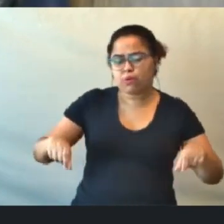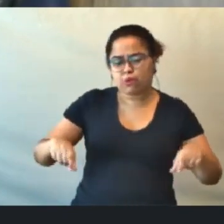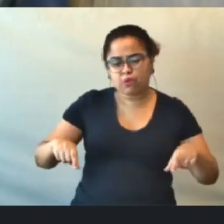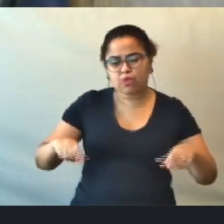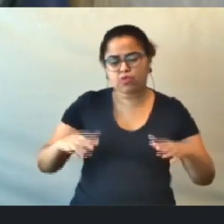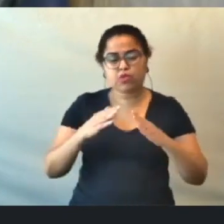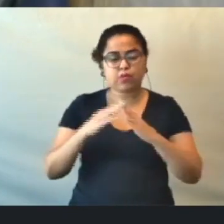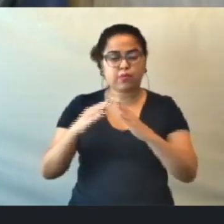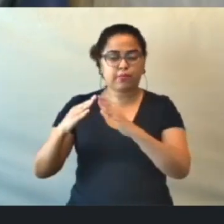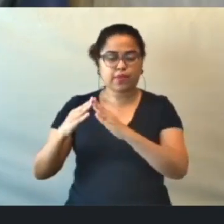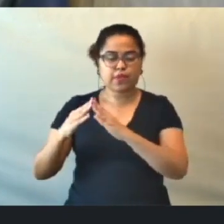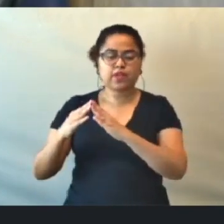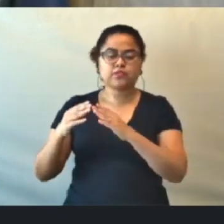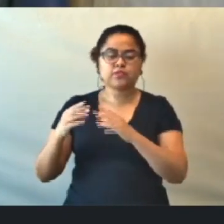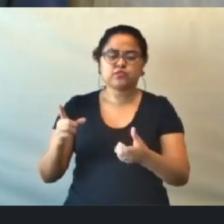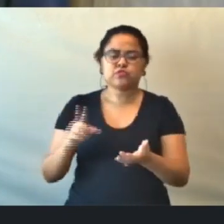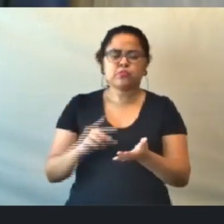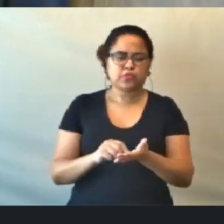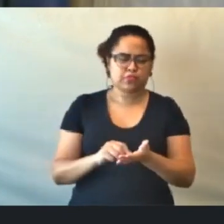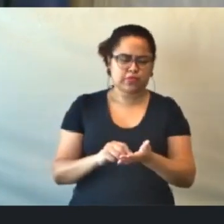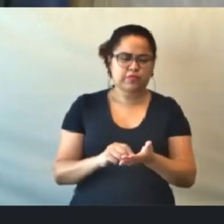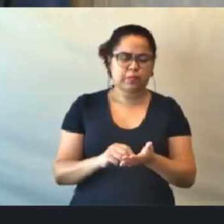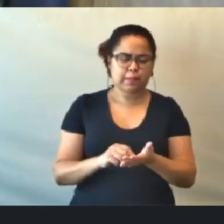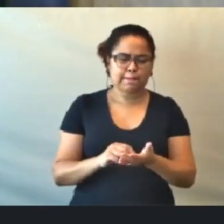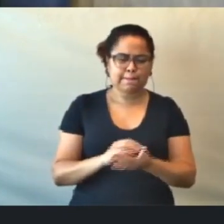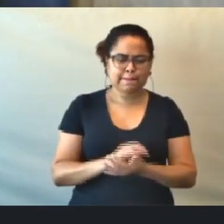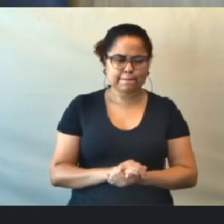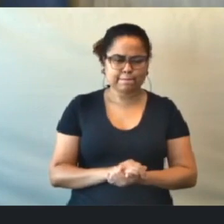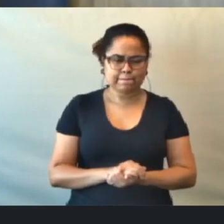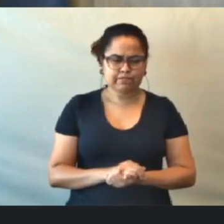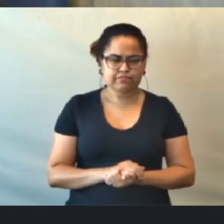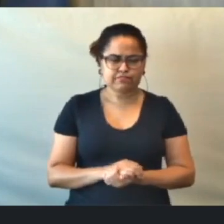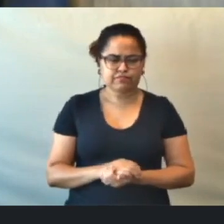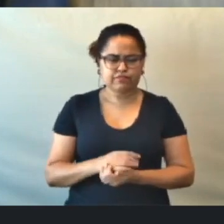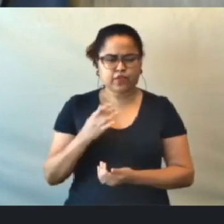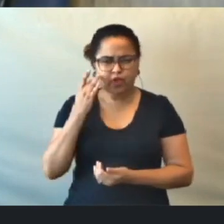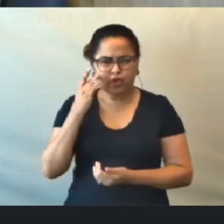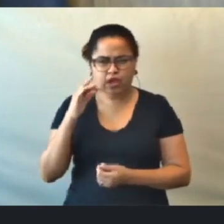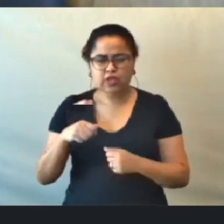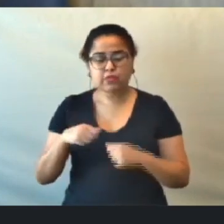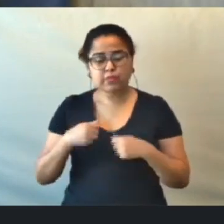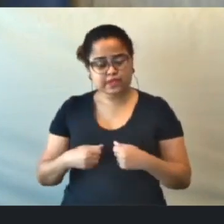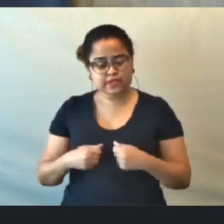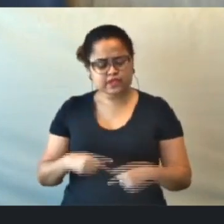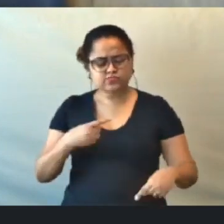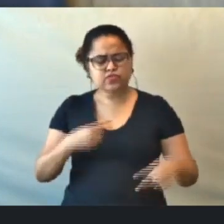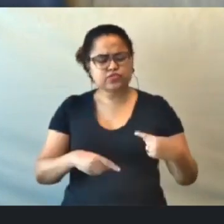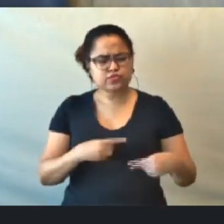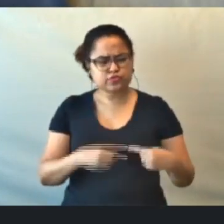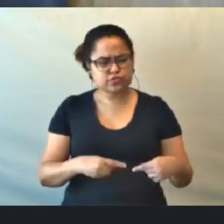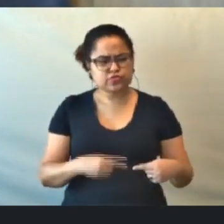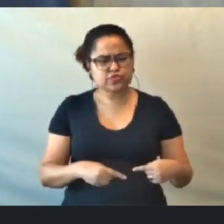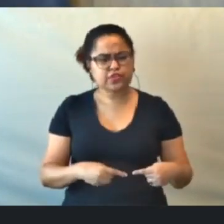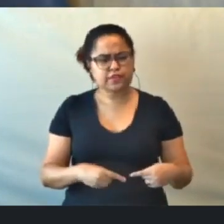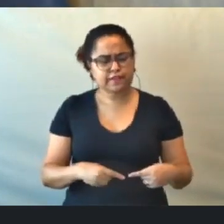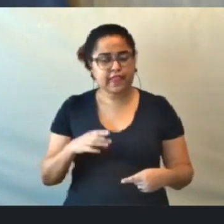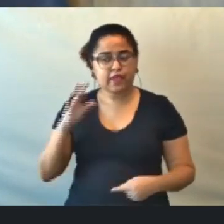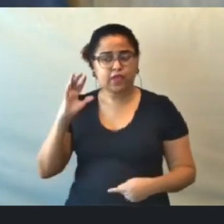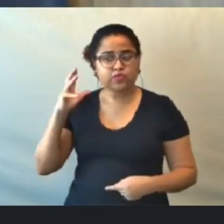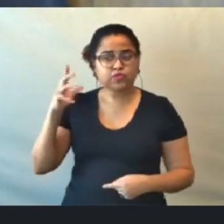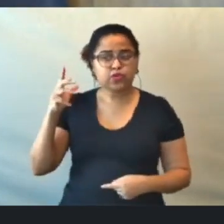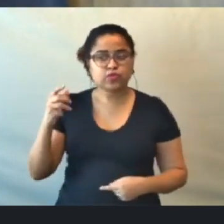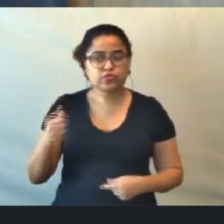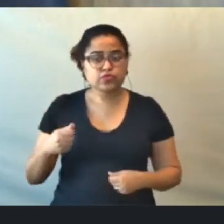Então, acho que a gente tem que discutir isso, inclusive soluções possíveis para esse problema